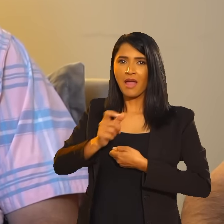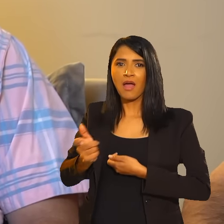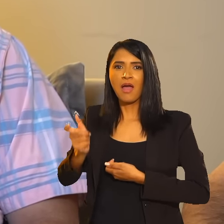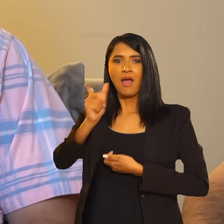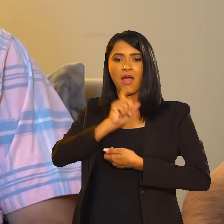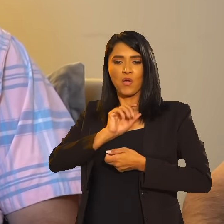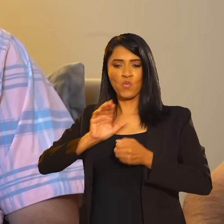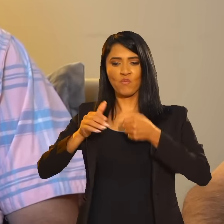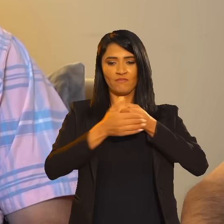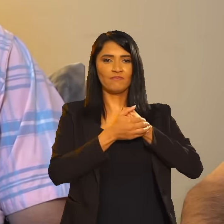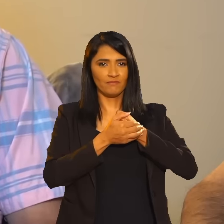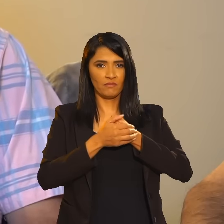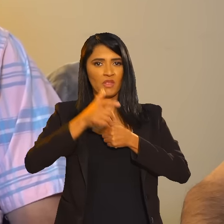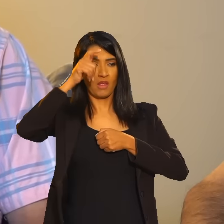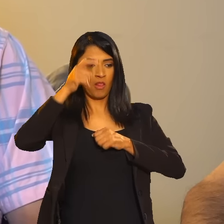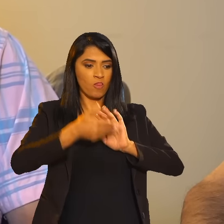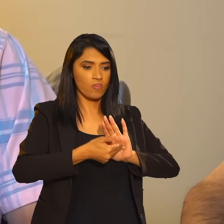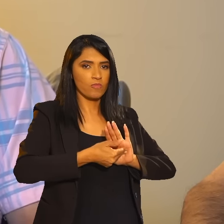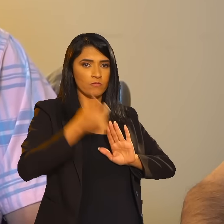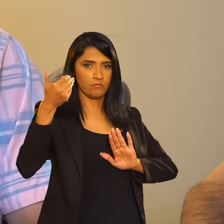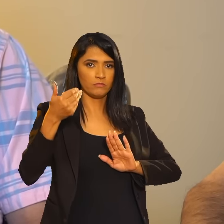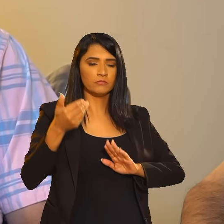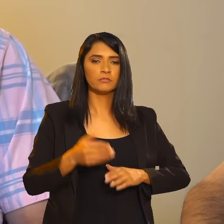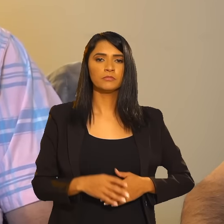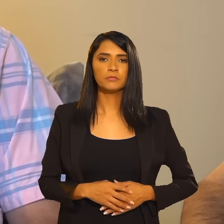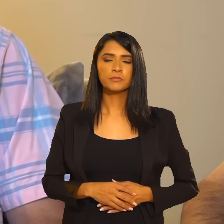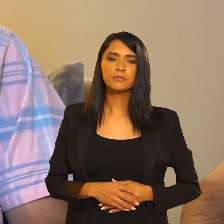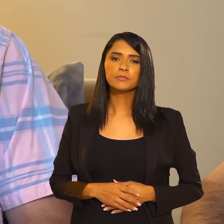as palavras de Jesus, e Satanás vem e se retira dali.